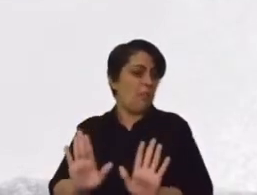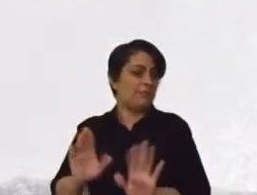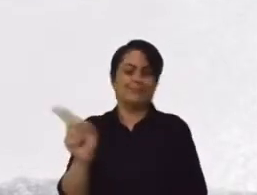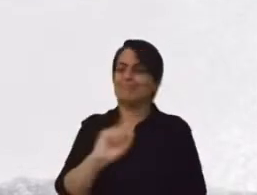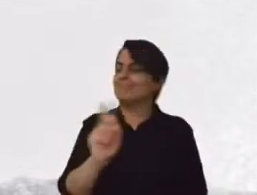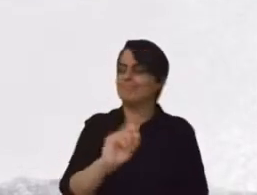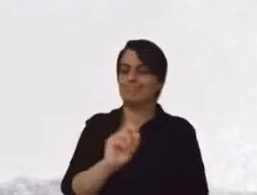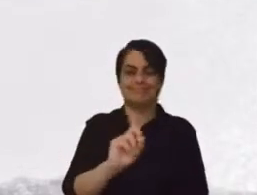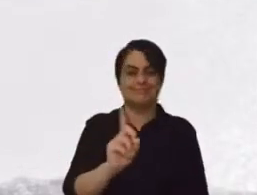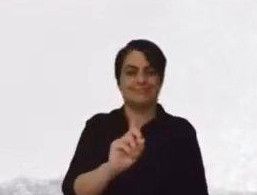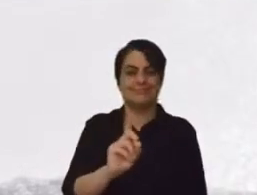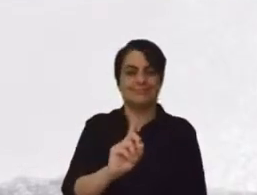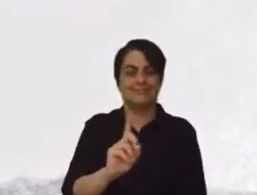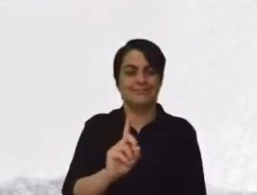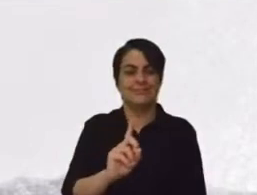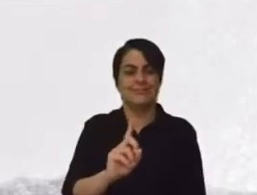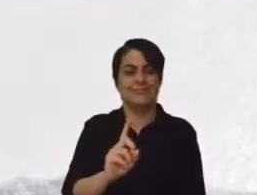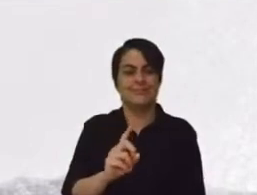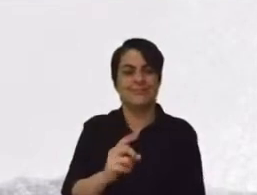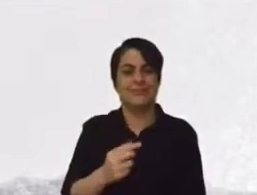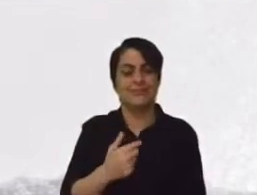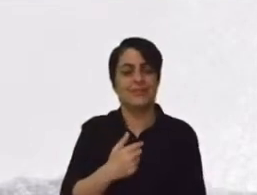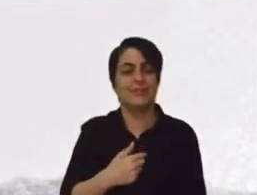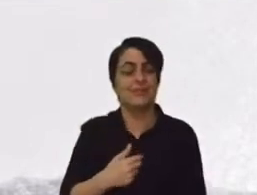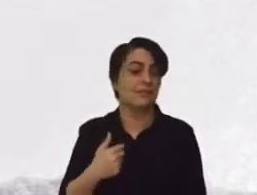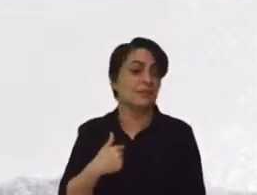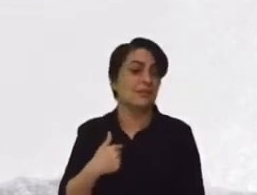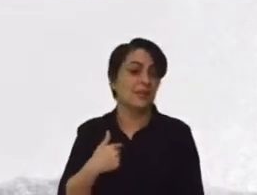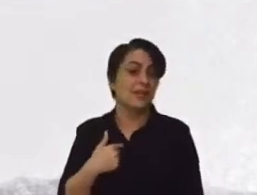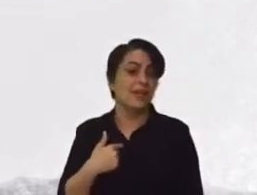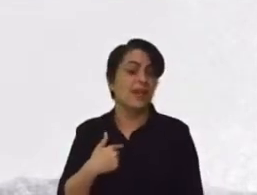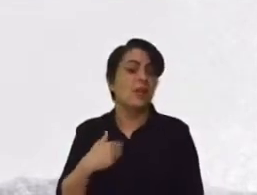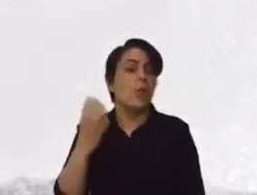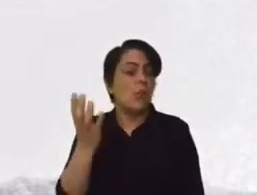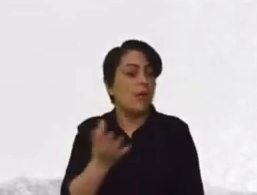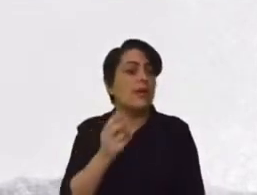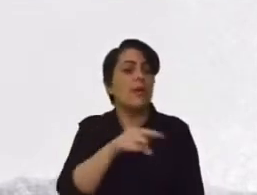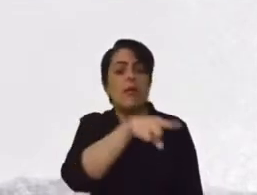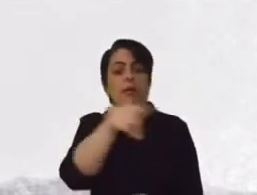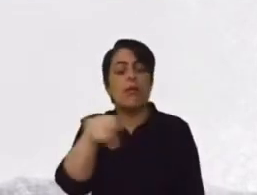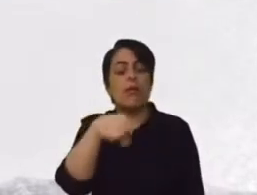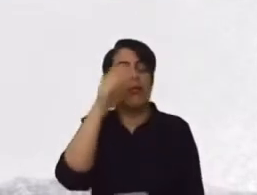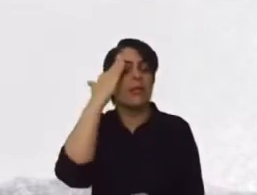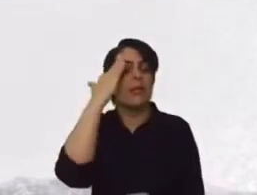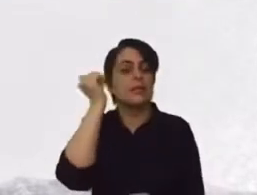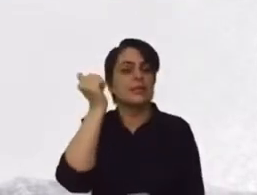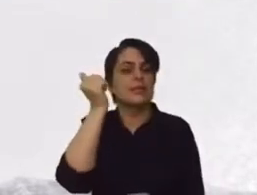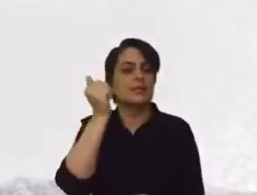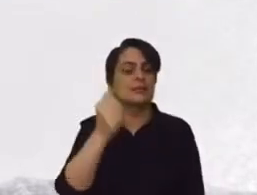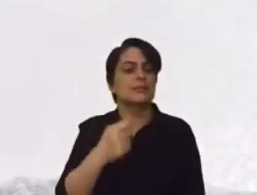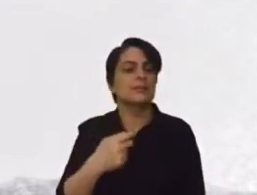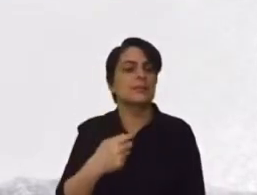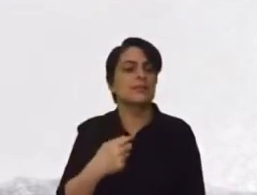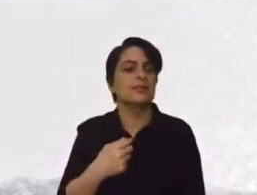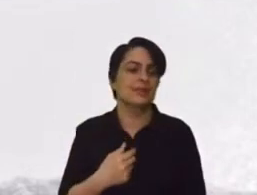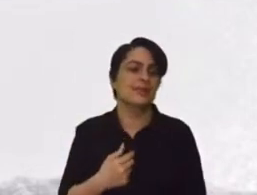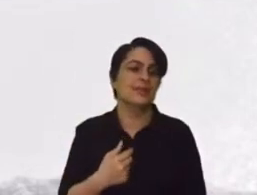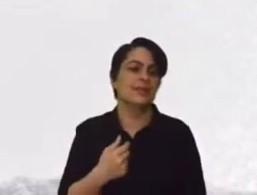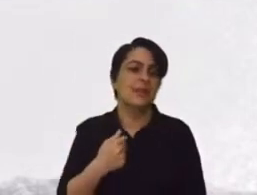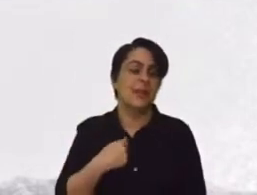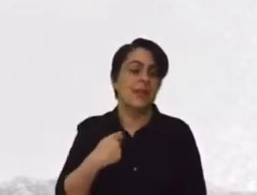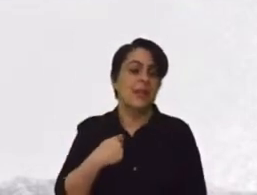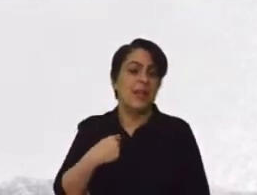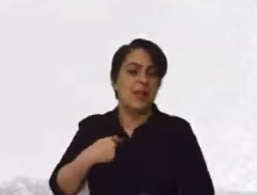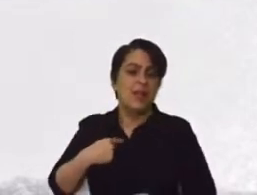menos tempo pela frente do que eu já tive. Eu só quero que vocês saibam que o tempo que eu tenho pela frente está